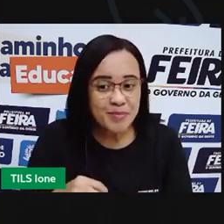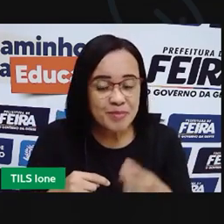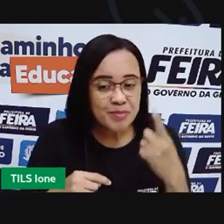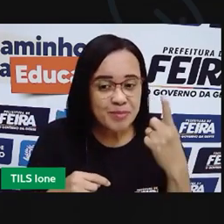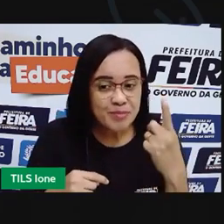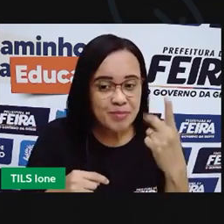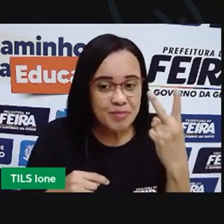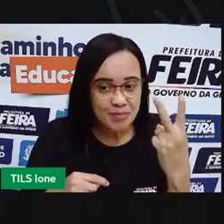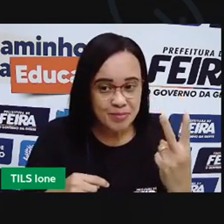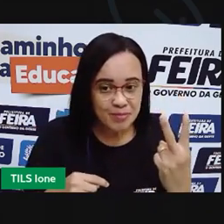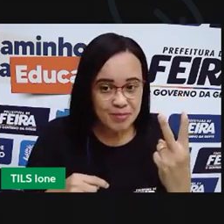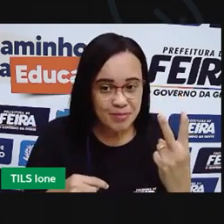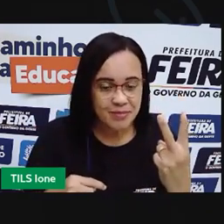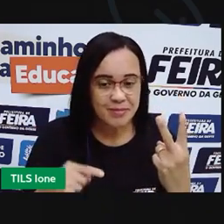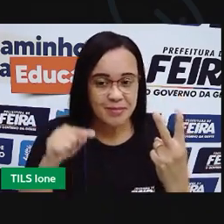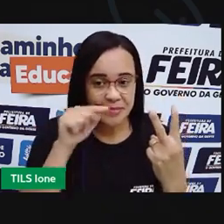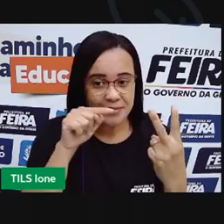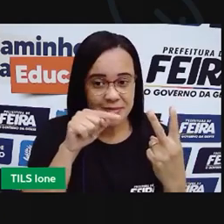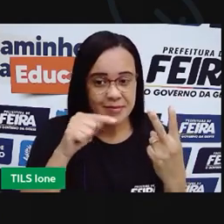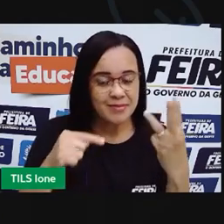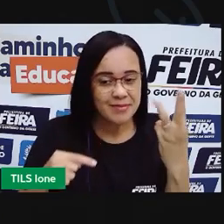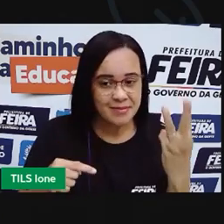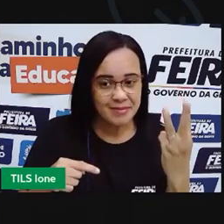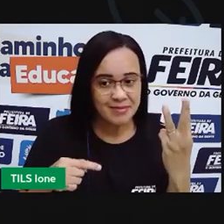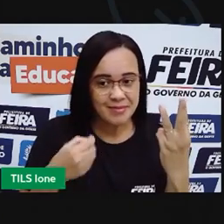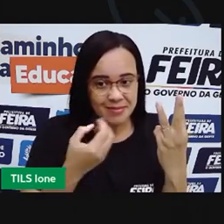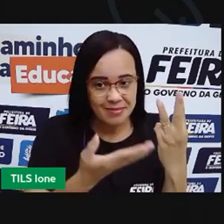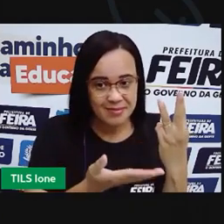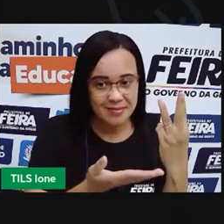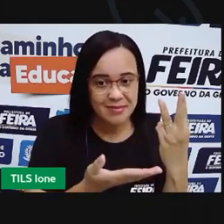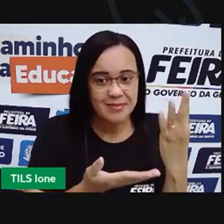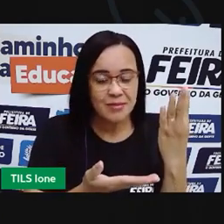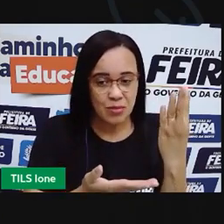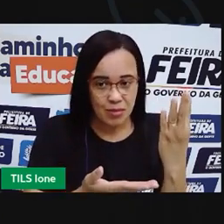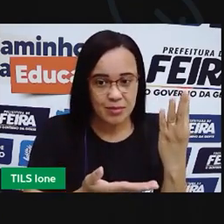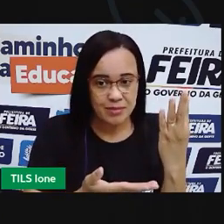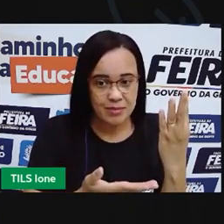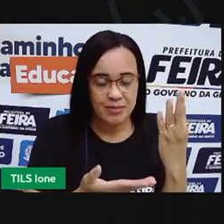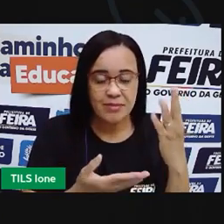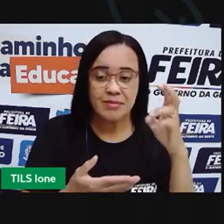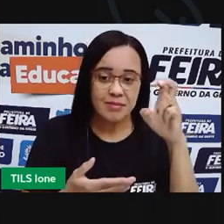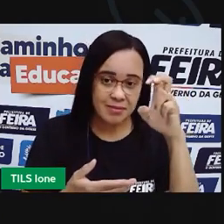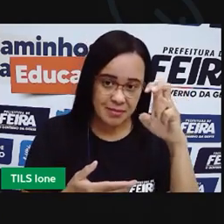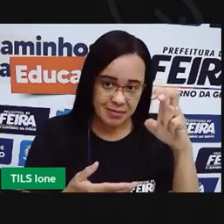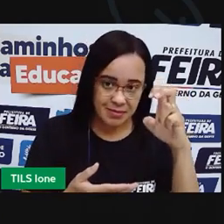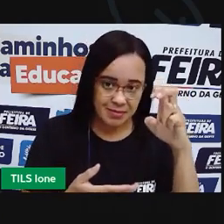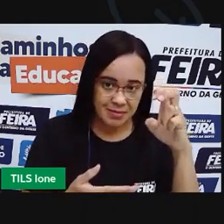1, 2, 3, 4,